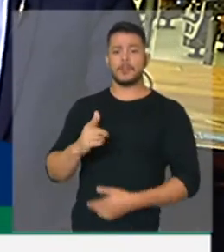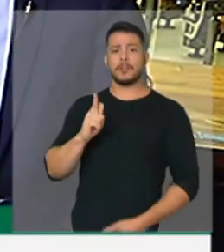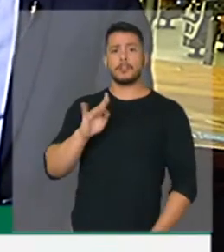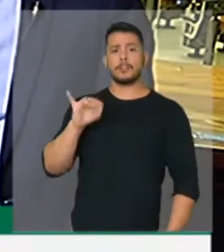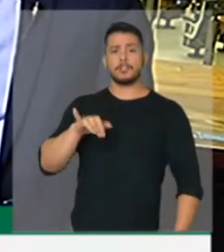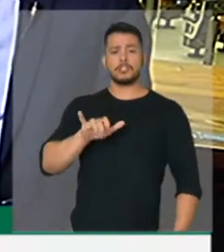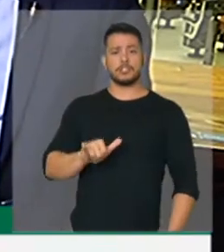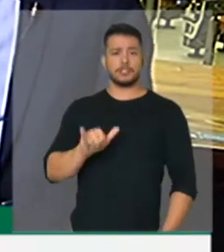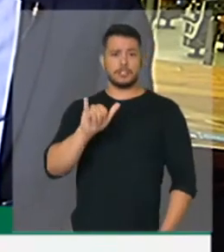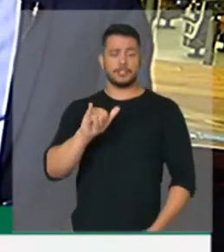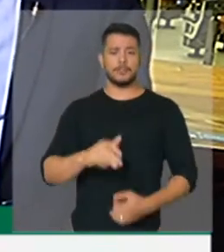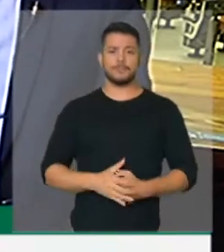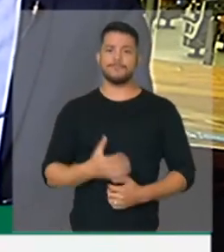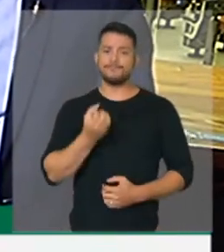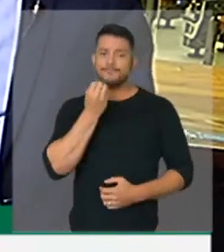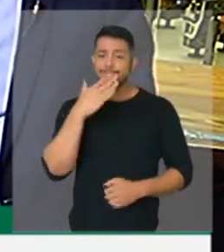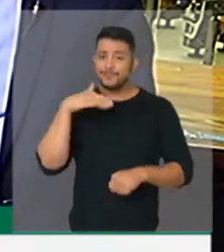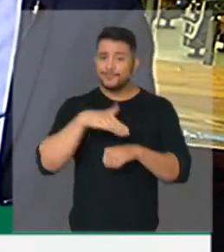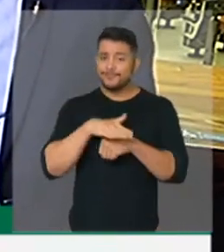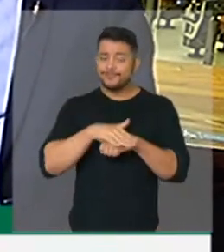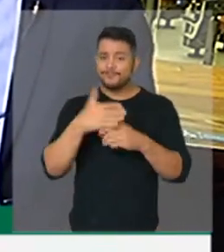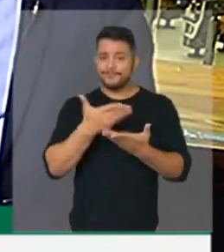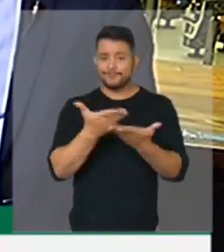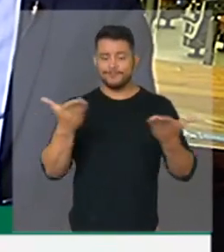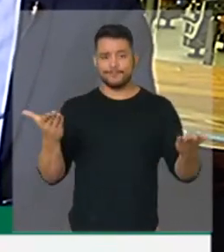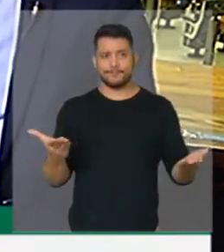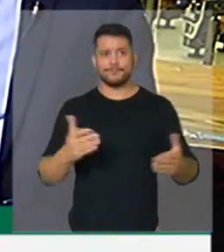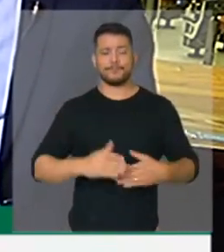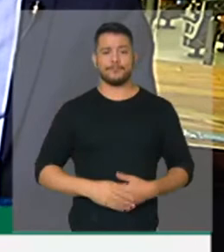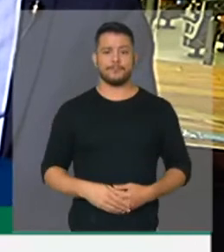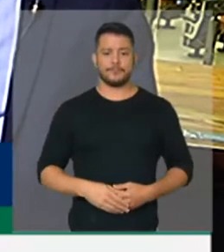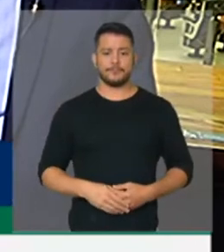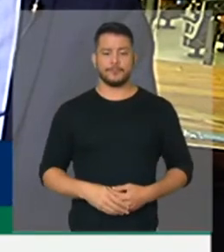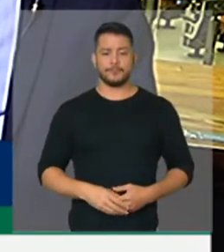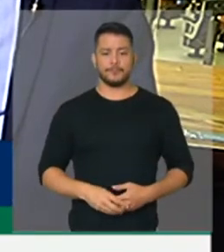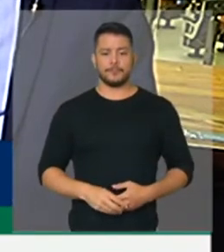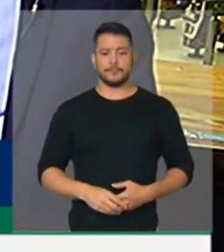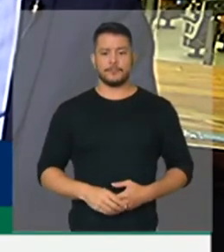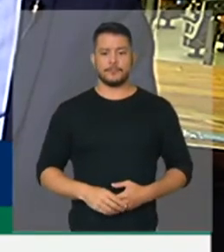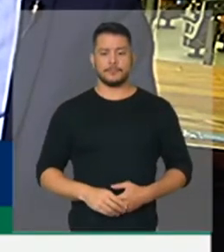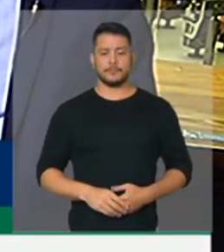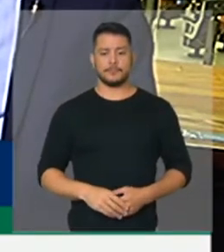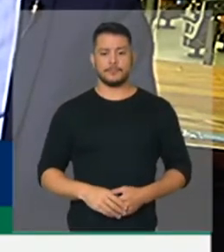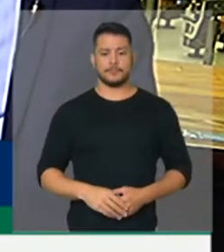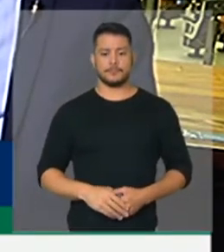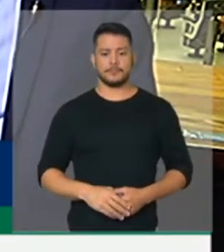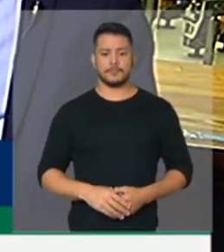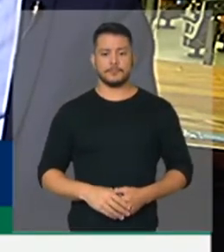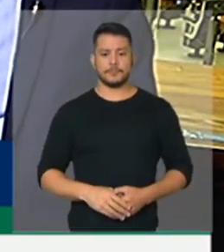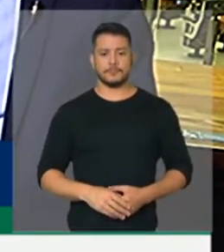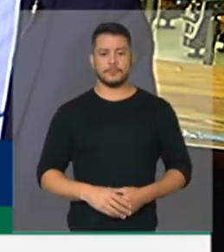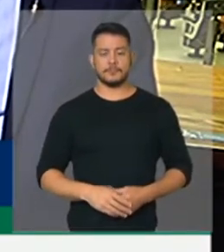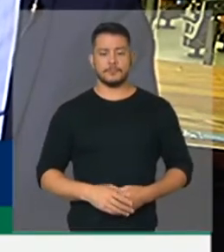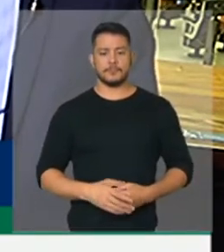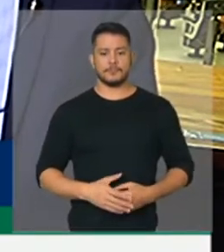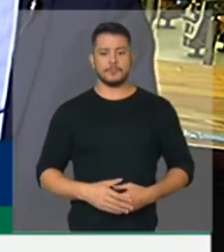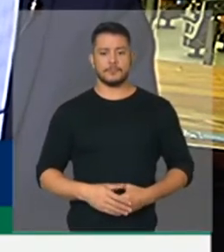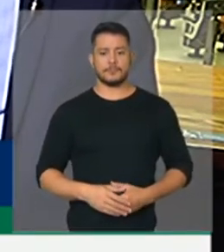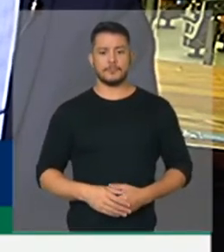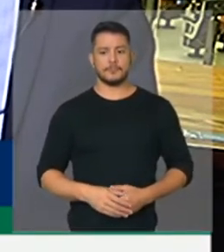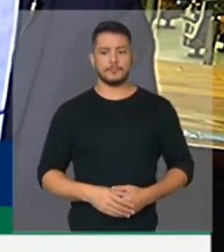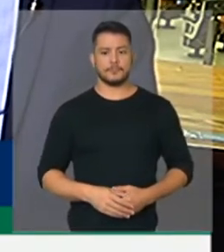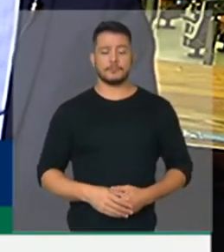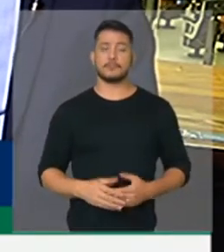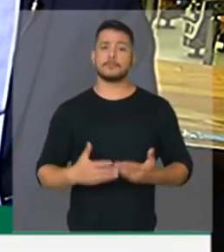Carlos. Boa noite a todos que nos acompanham agora ao vivo diretamente aqui do plenário Ulisses Guimarães, em Brasília, no Palácio do Congresso Nacional.